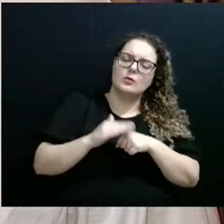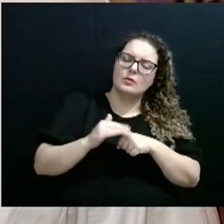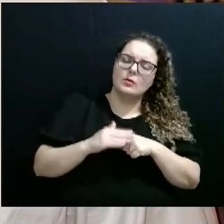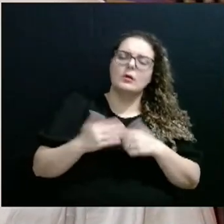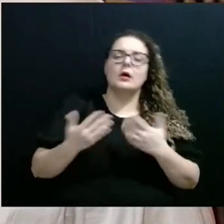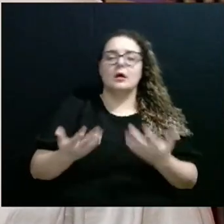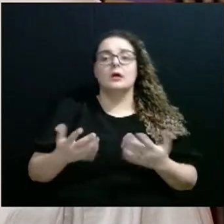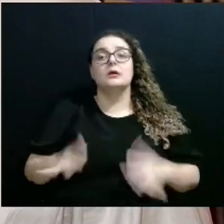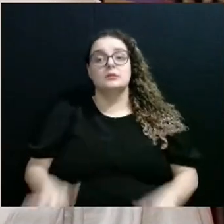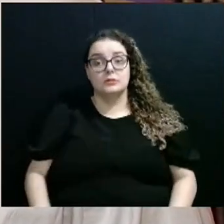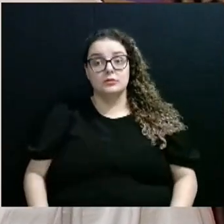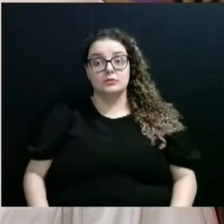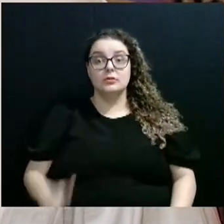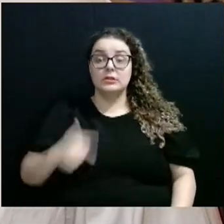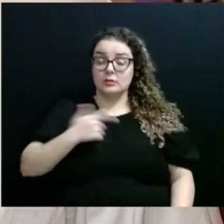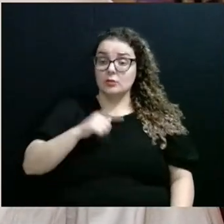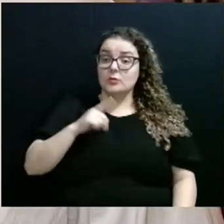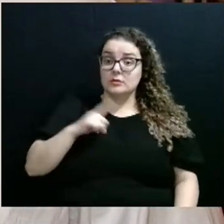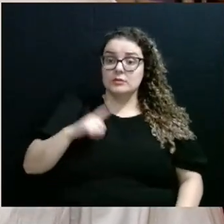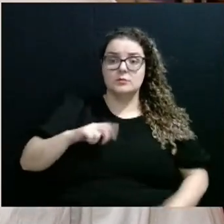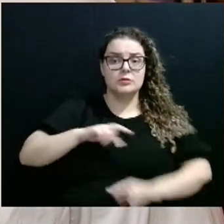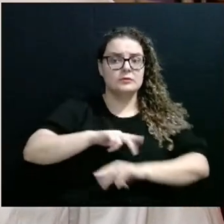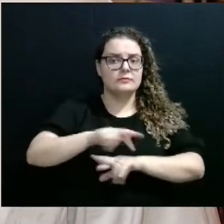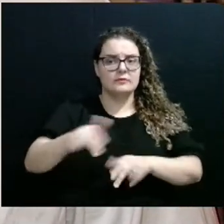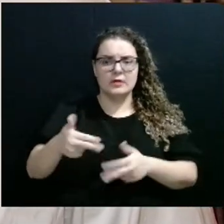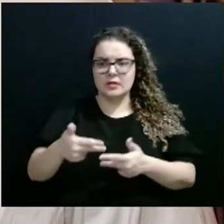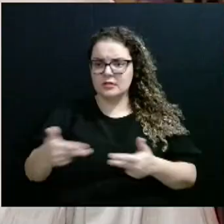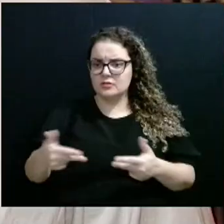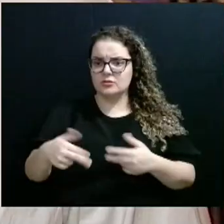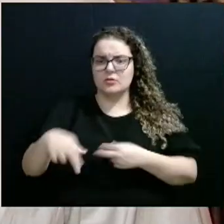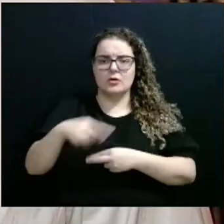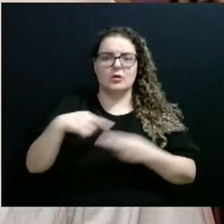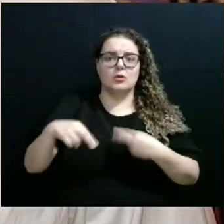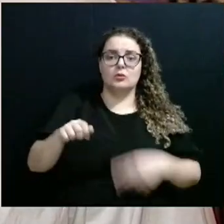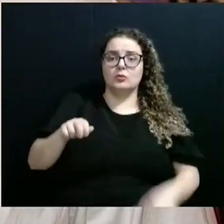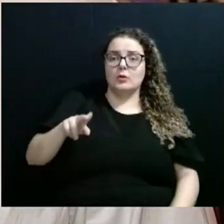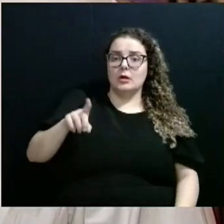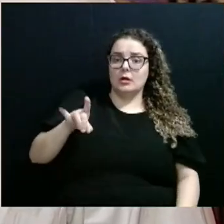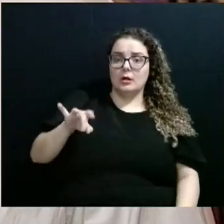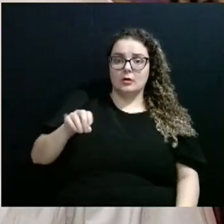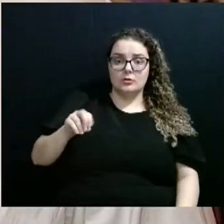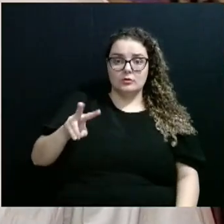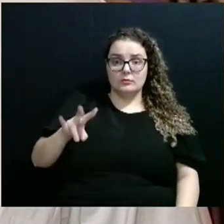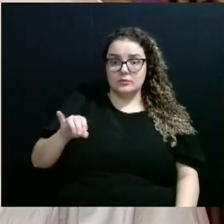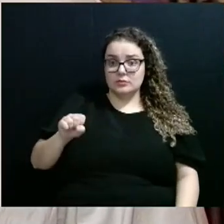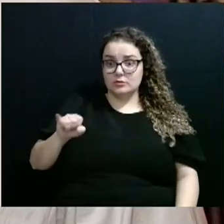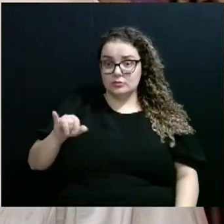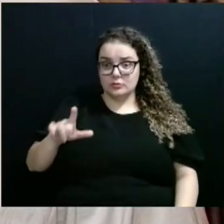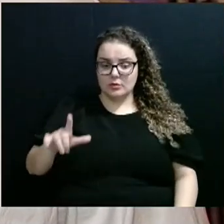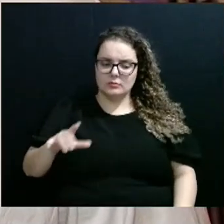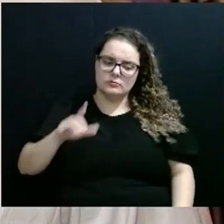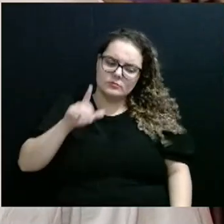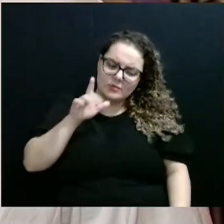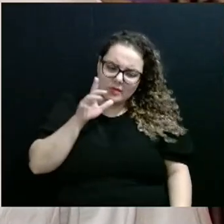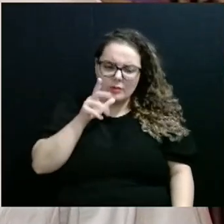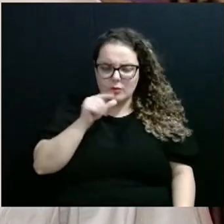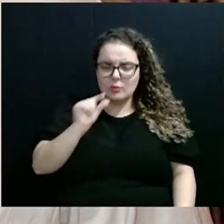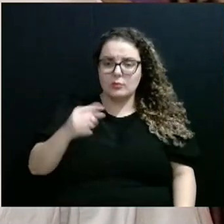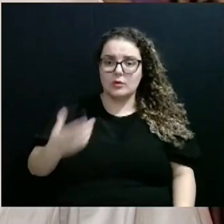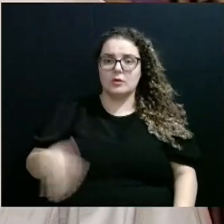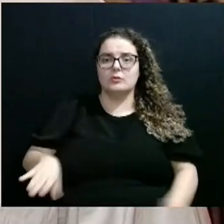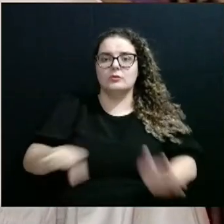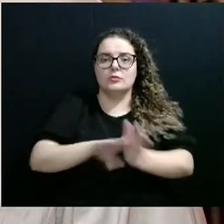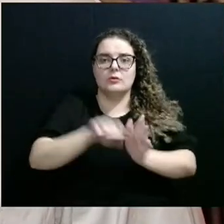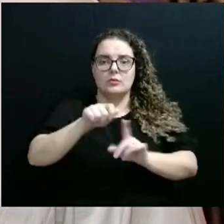tem muita coisa relacionada ao nosso audiovisual. Assim, ela demorou um pouquinho. Eu cheguei aqui em fevereiro do ano